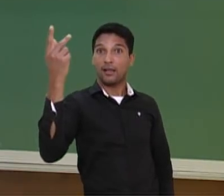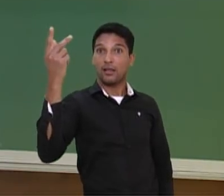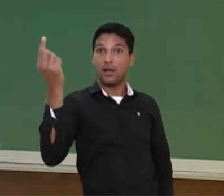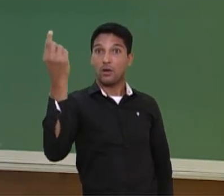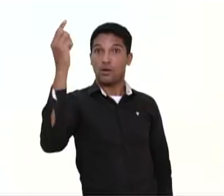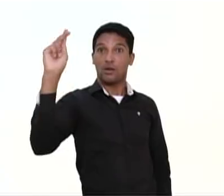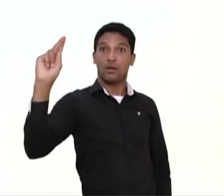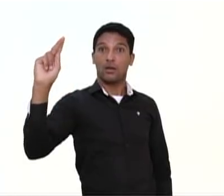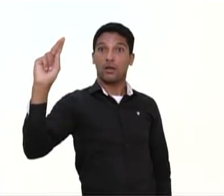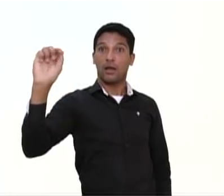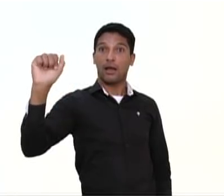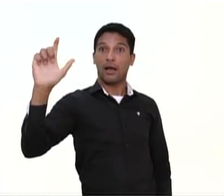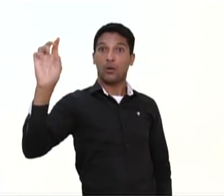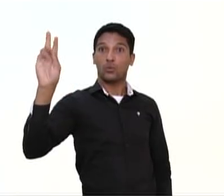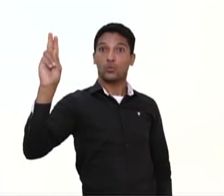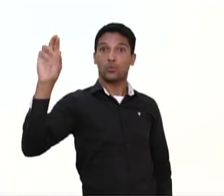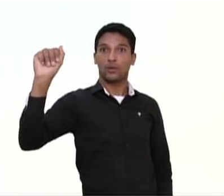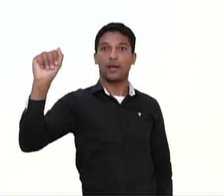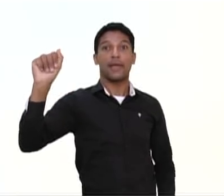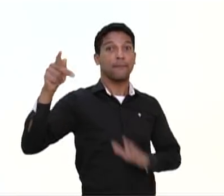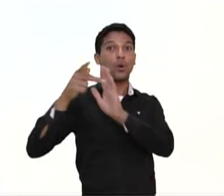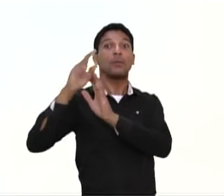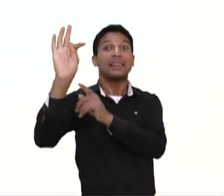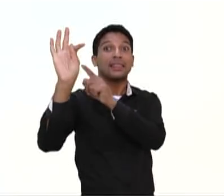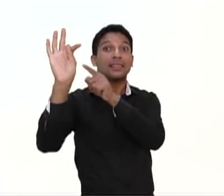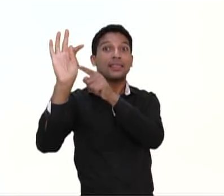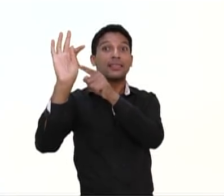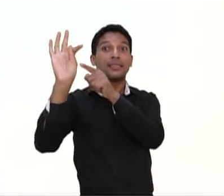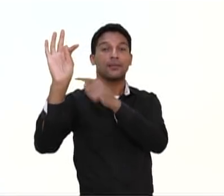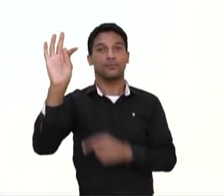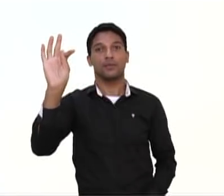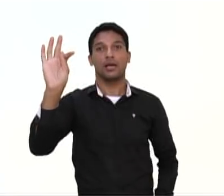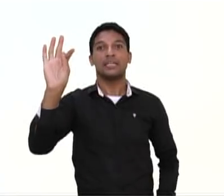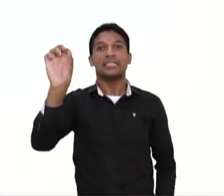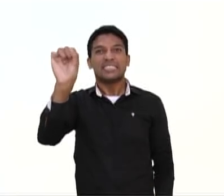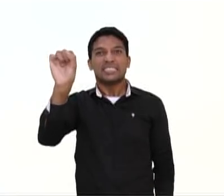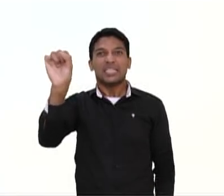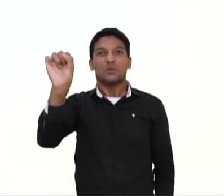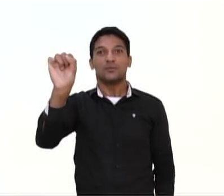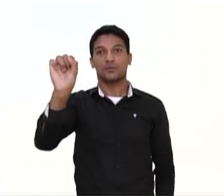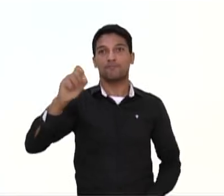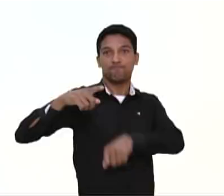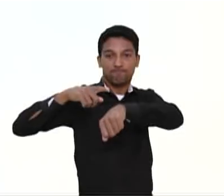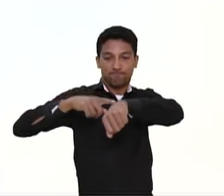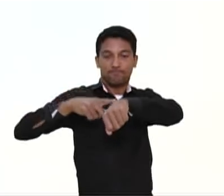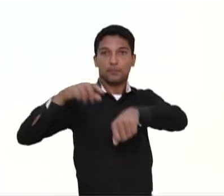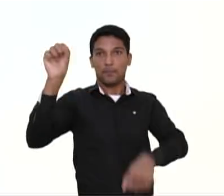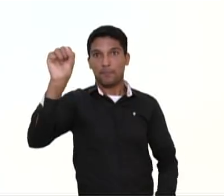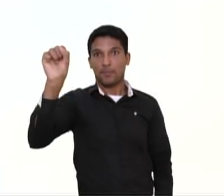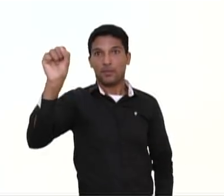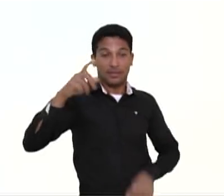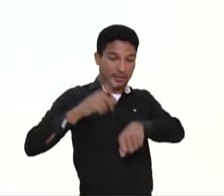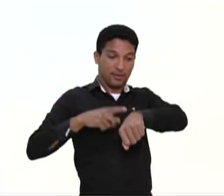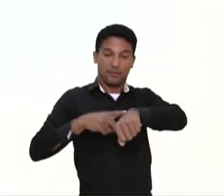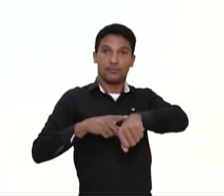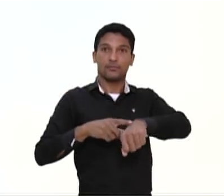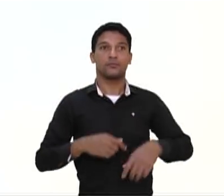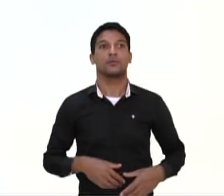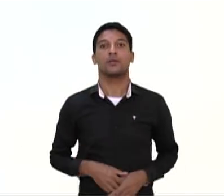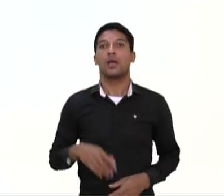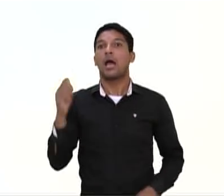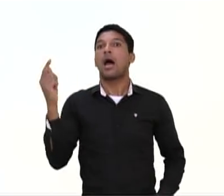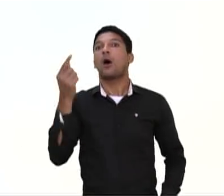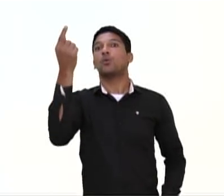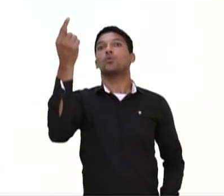t em segundos. Né? Então, h me fornece metros e t é dado em tempo. Né? A altura